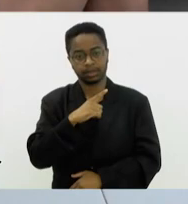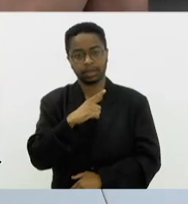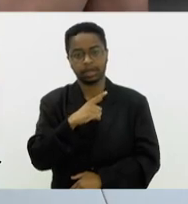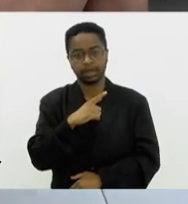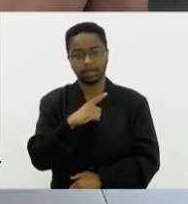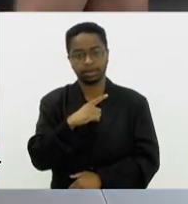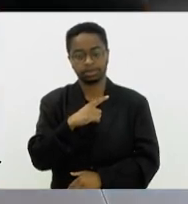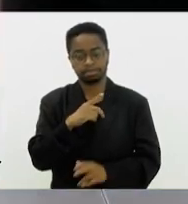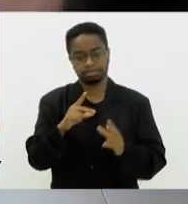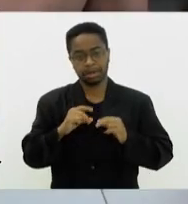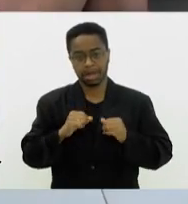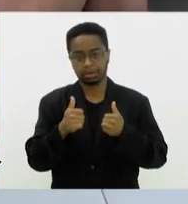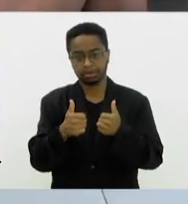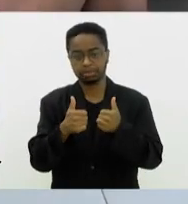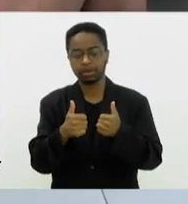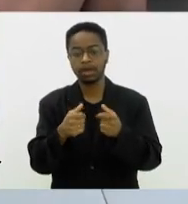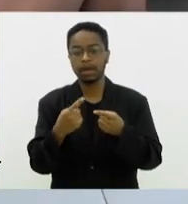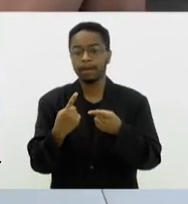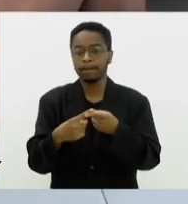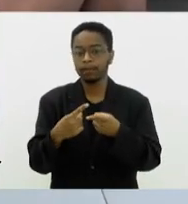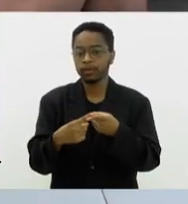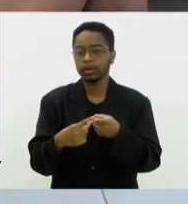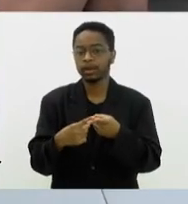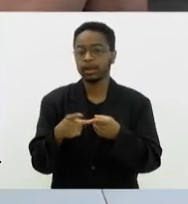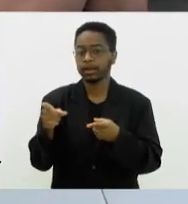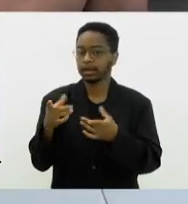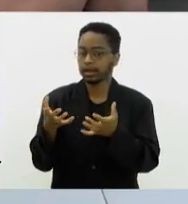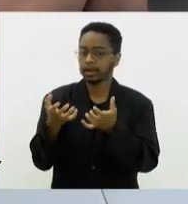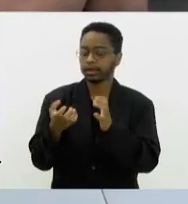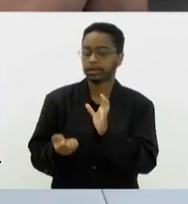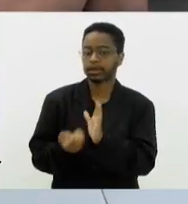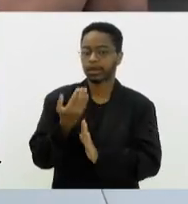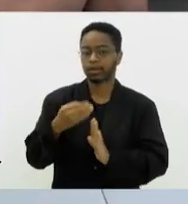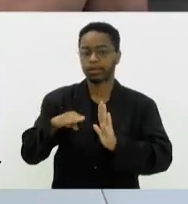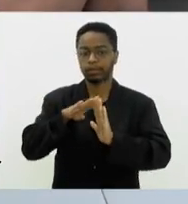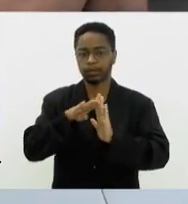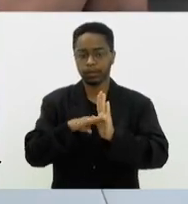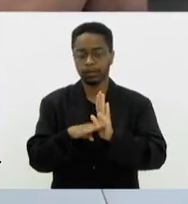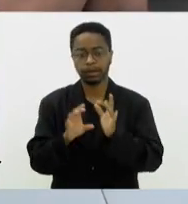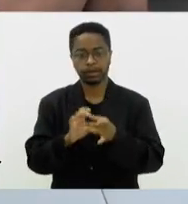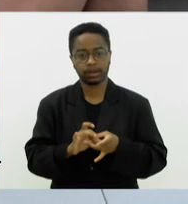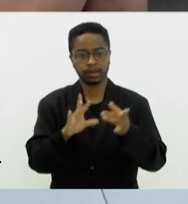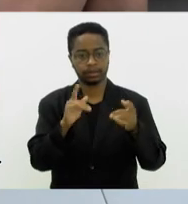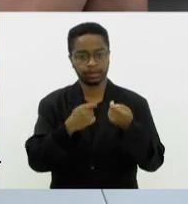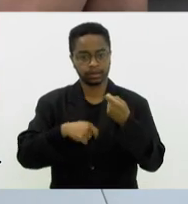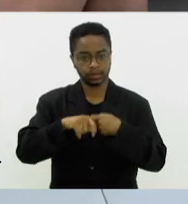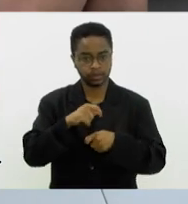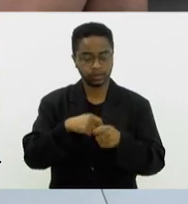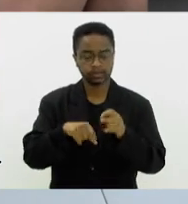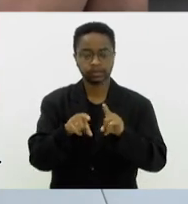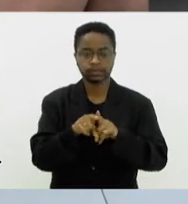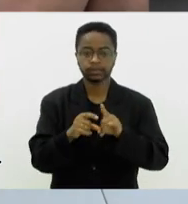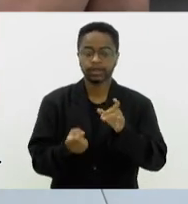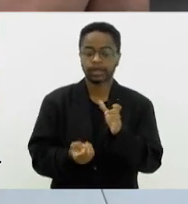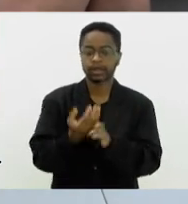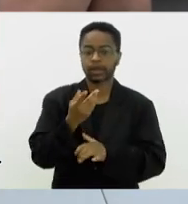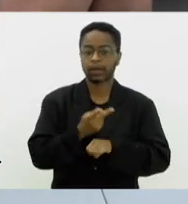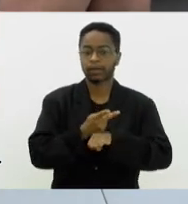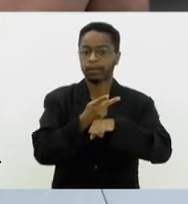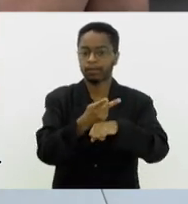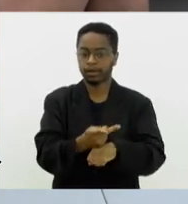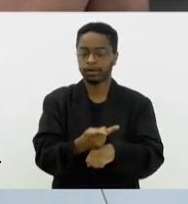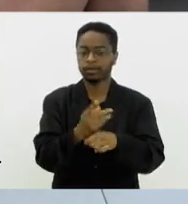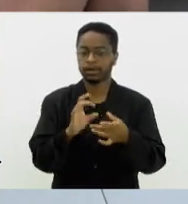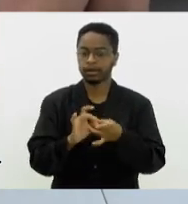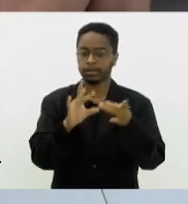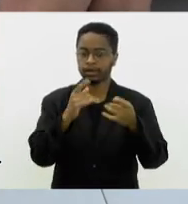o mérito, porque ele quer estabelecer um programa de liberdade econômica e criar o Prêmio